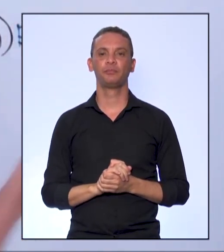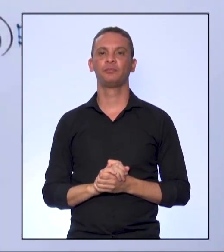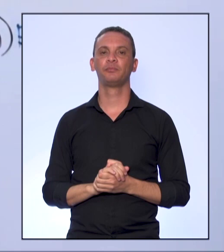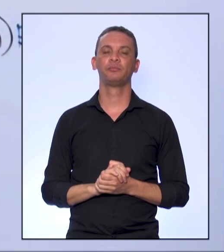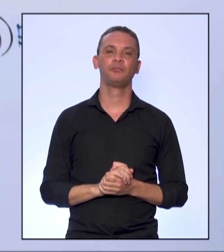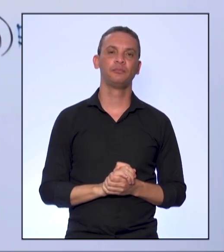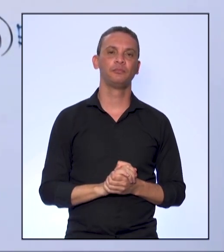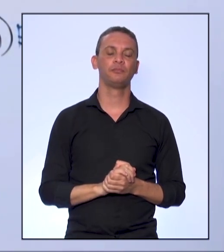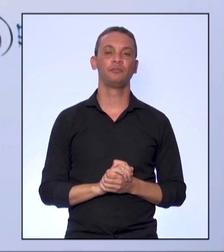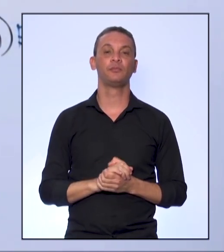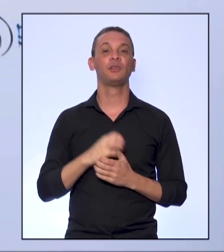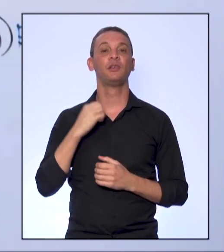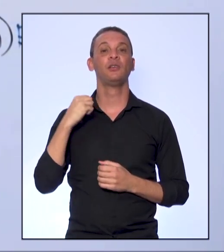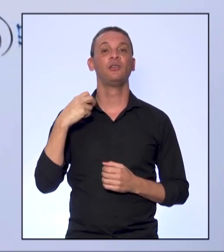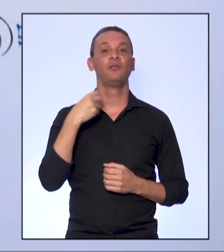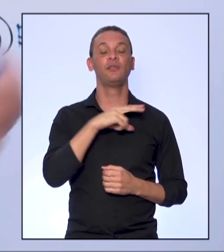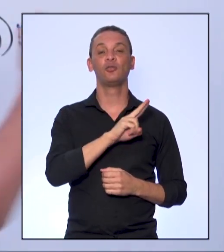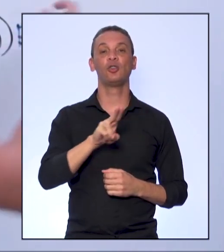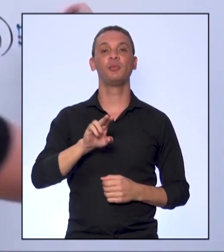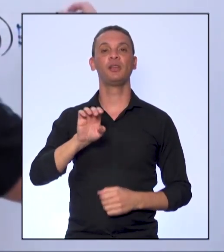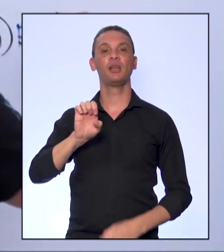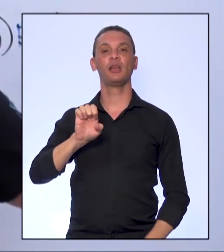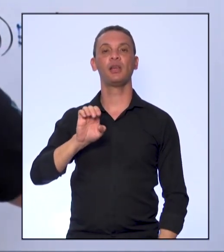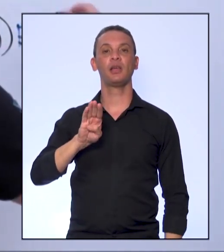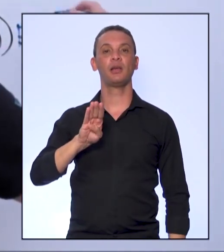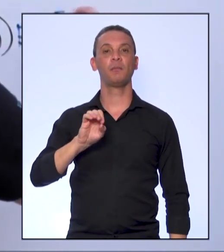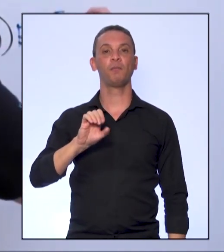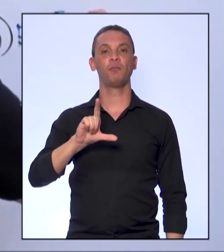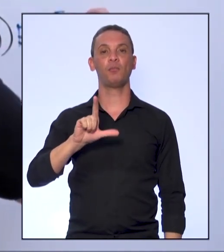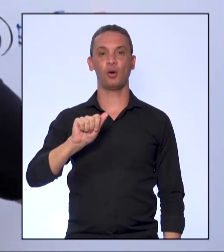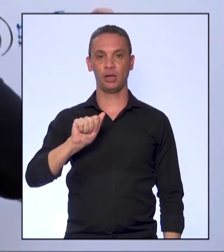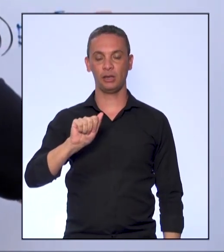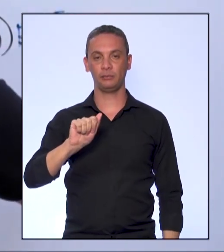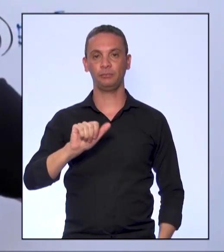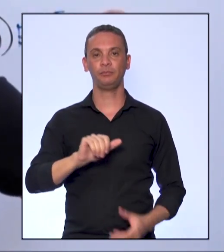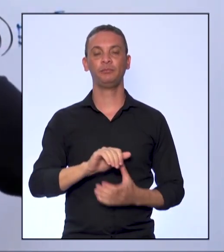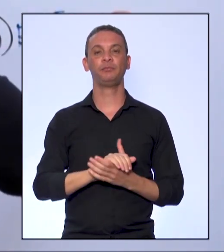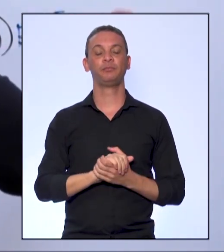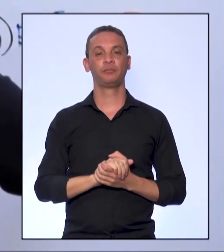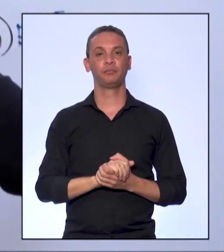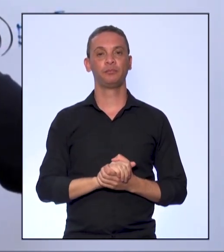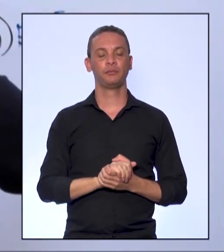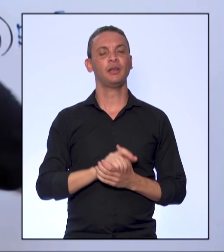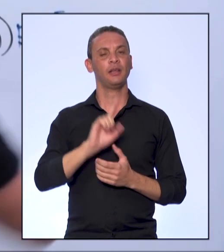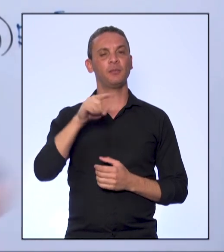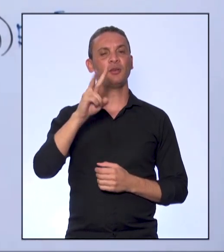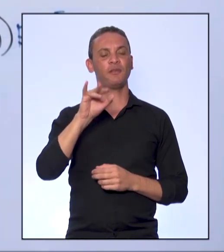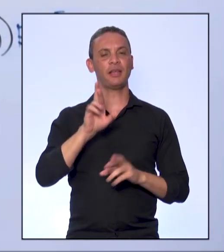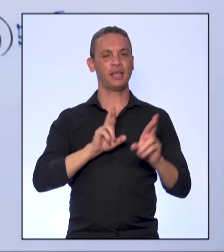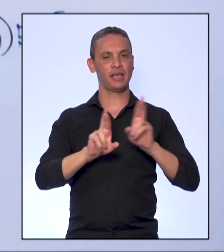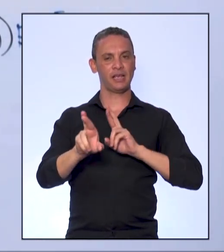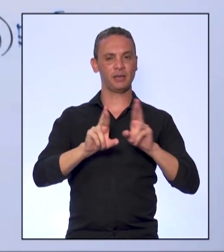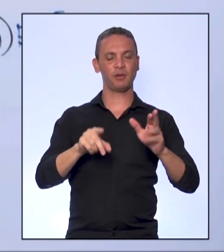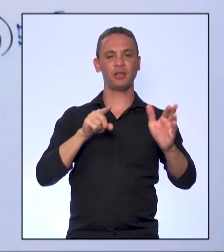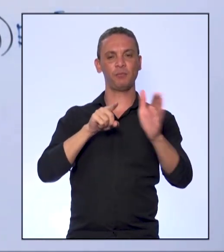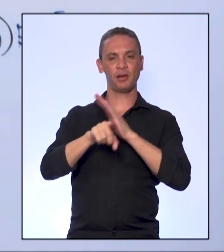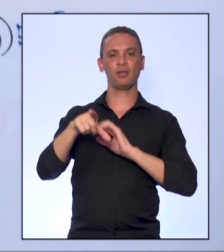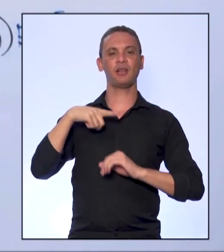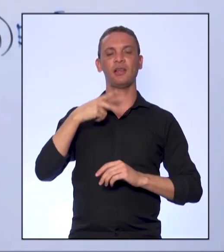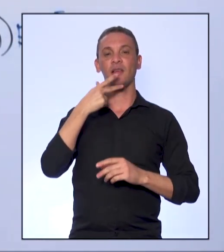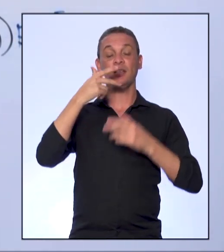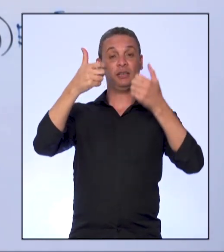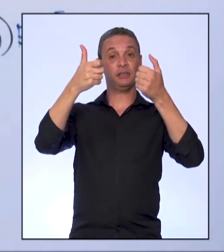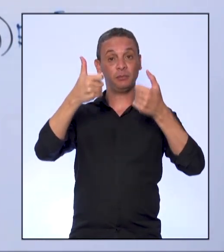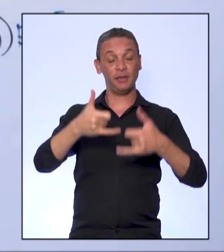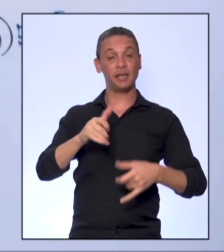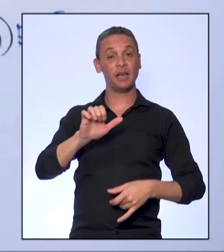vocês, o vírus Ebola, olha que legal, Ebola. A gente vai resolver até uma questão onde ele fala que o Ebola,